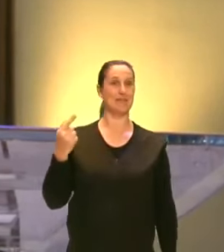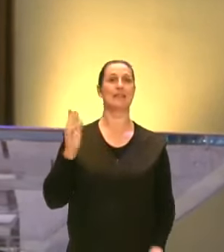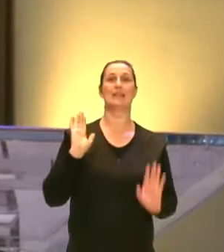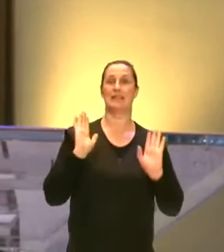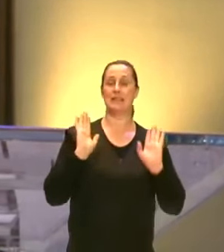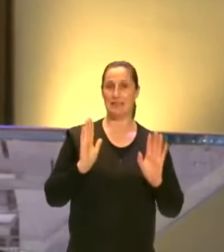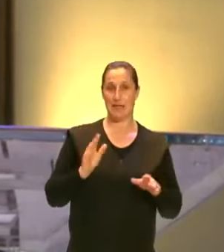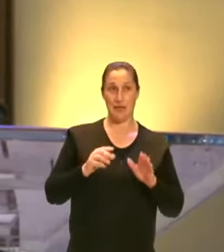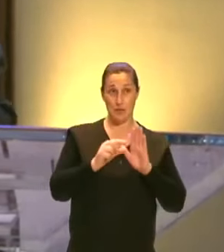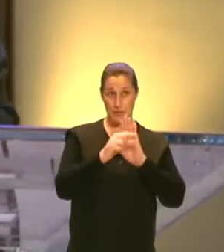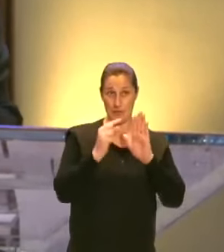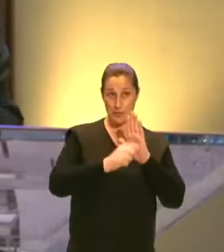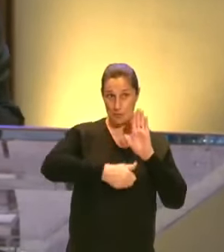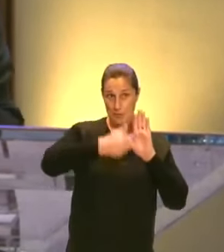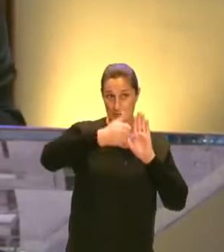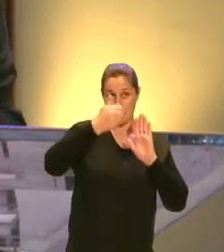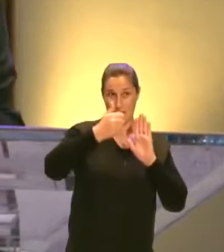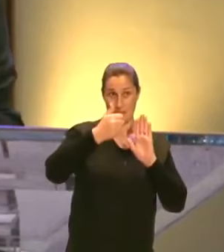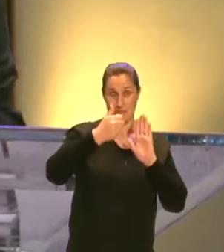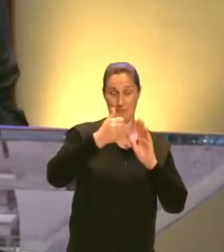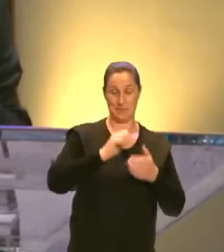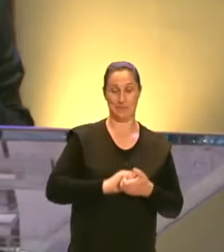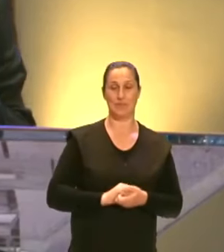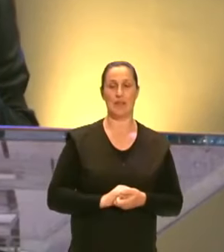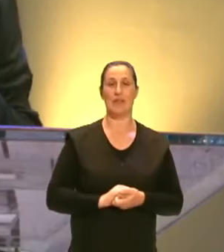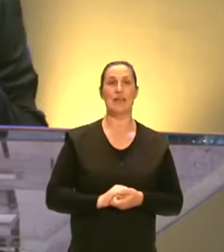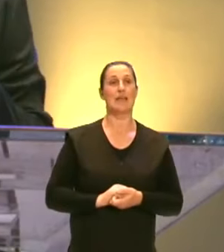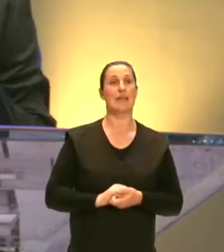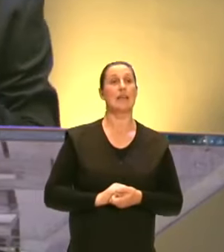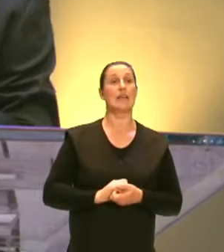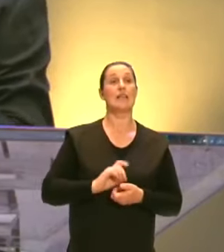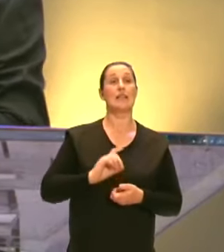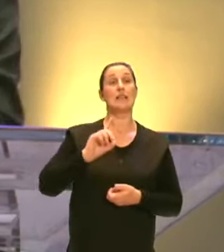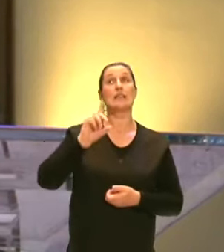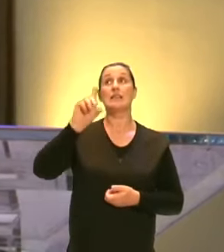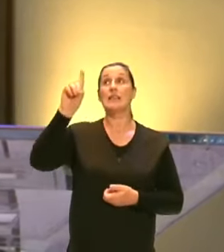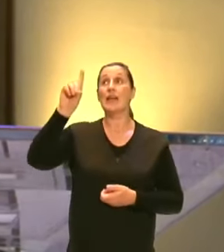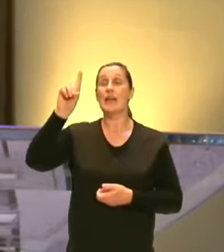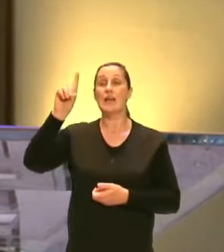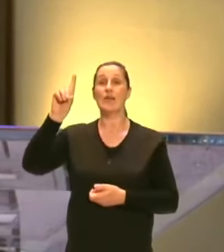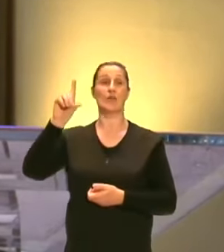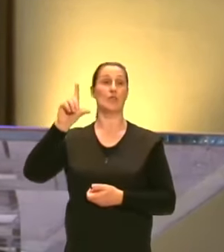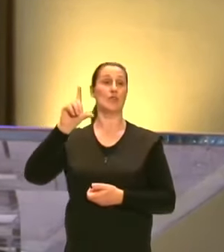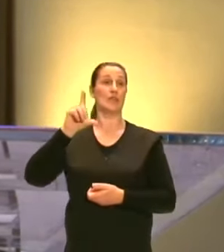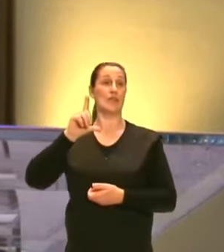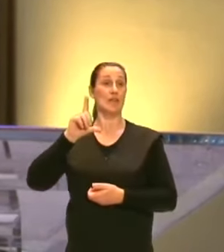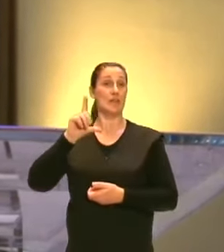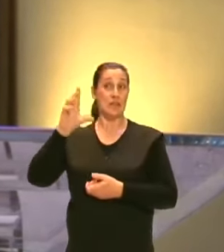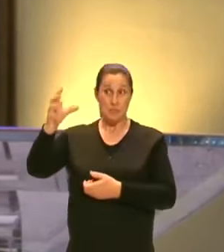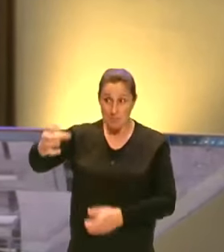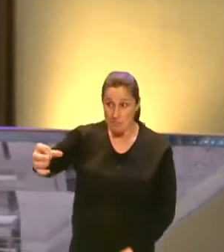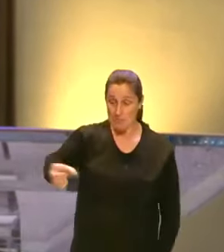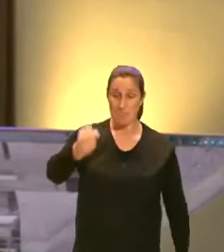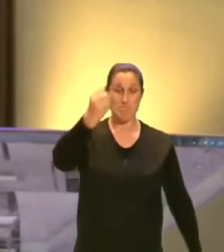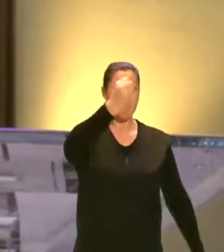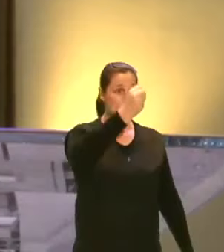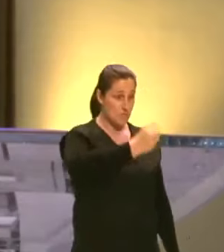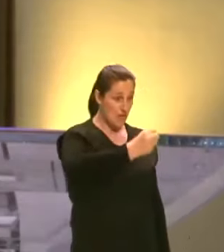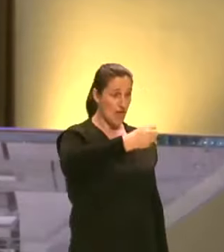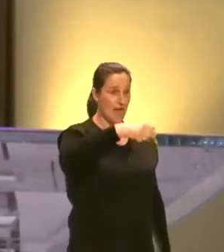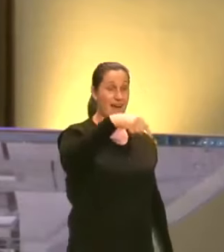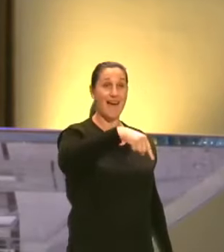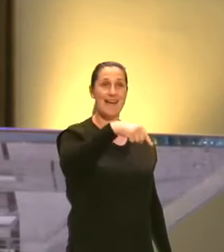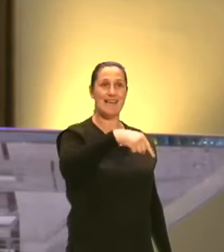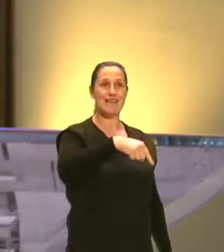versículo praticamente. Deus nos trouxe aqui para nos socorrer. E sabe o que é engraçado? É que literalmente nós